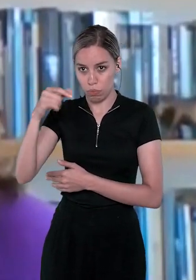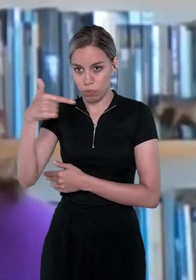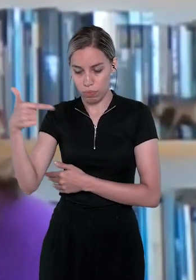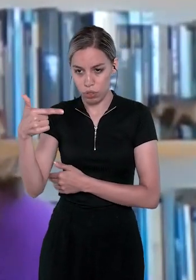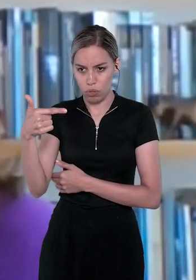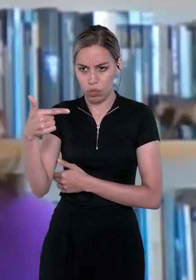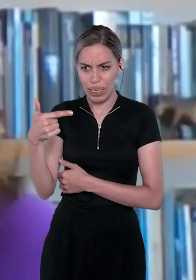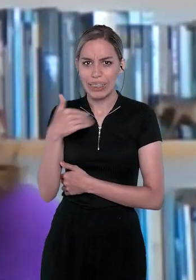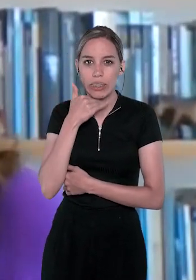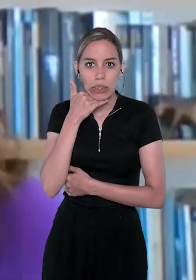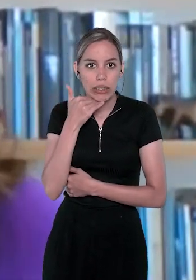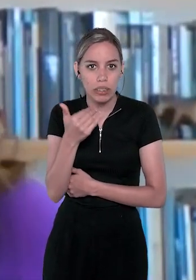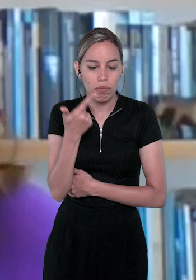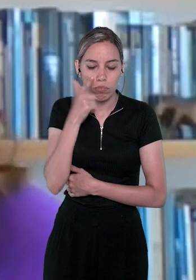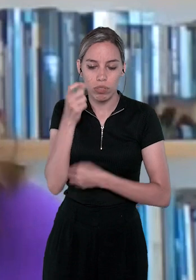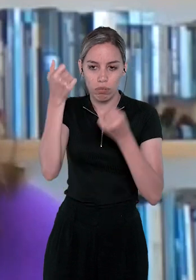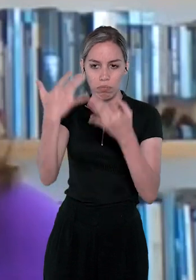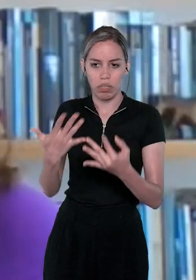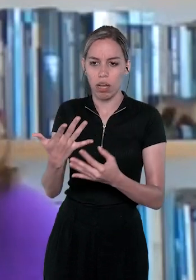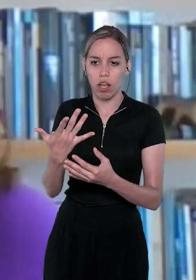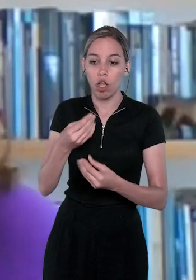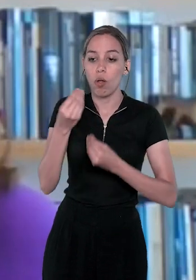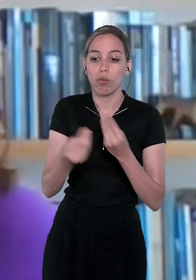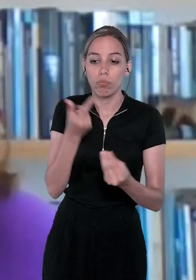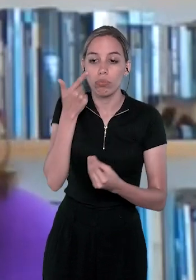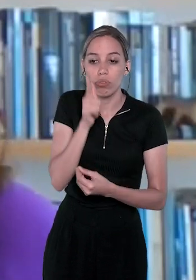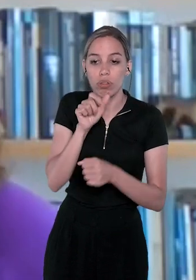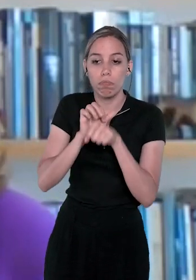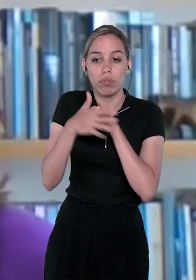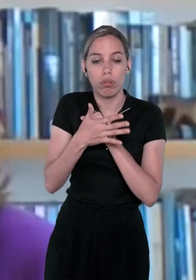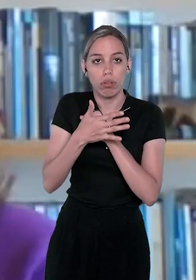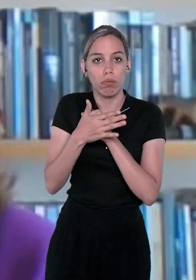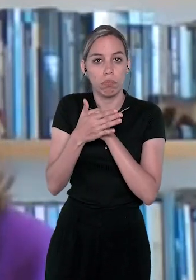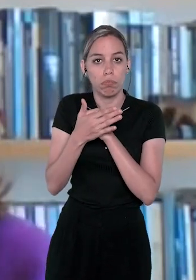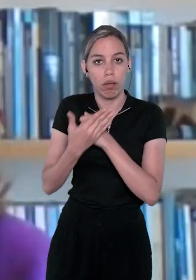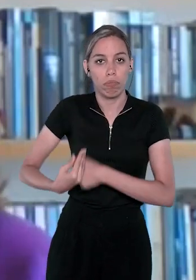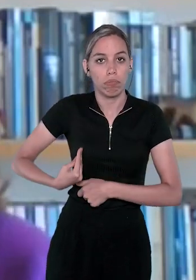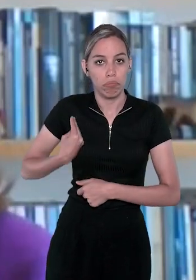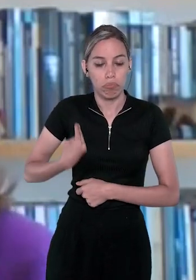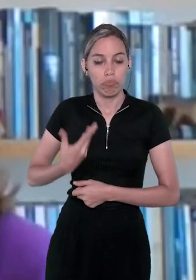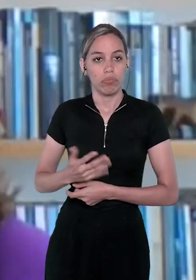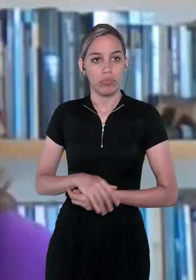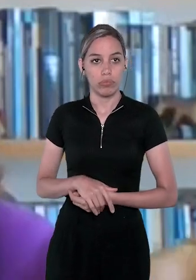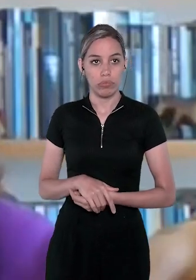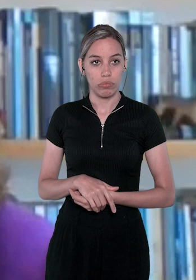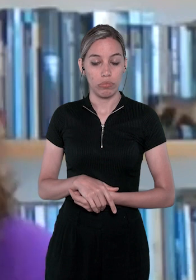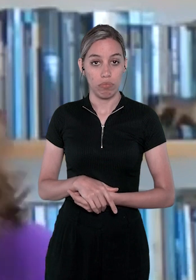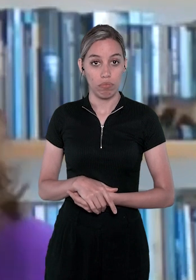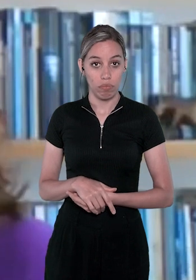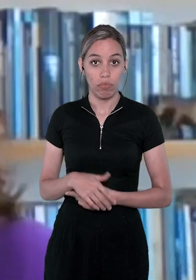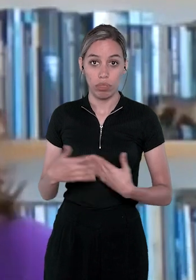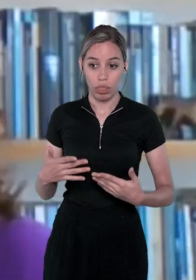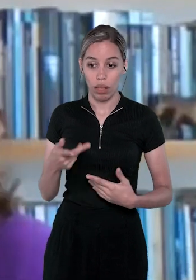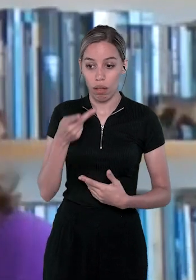sairíamos daquela experiência, como até agora não sabemos como sairemos daquela experiência. Então, a gente está falando de adolescer